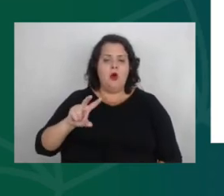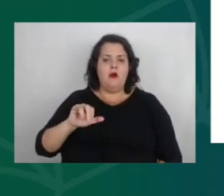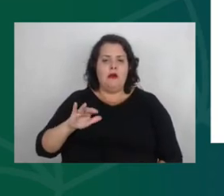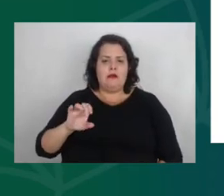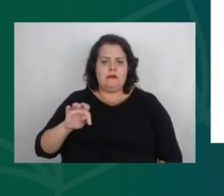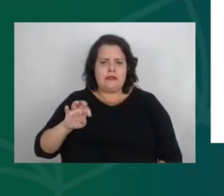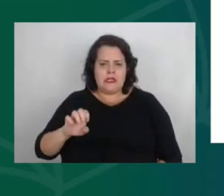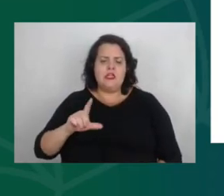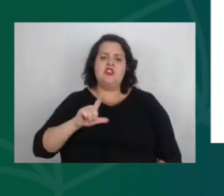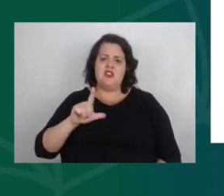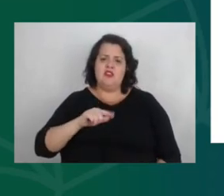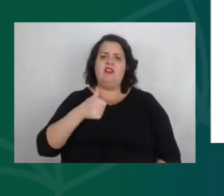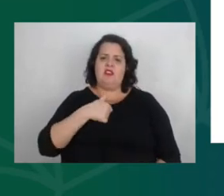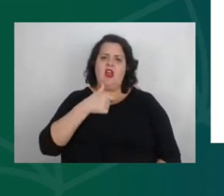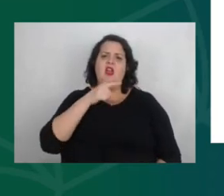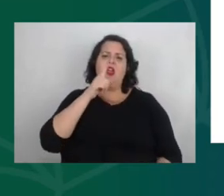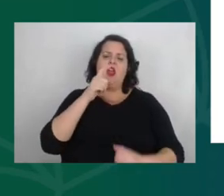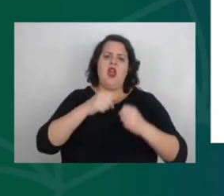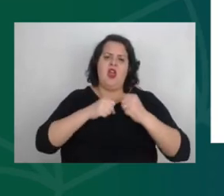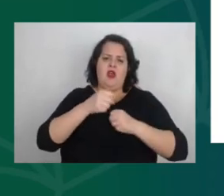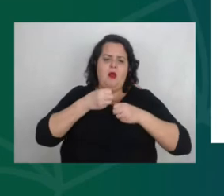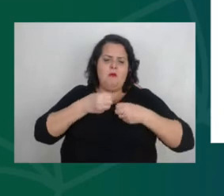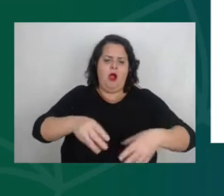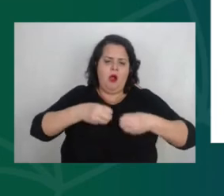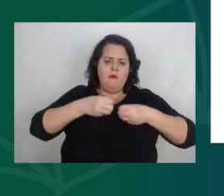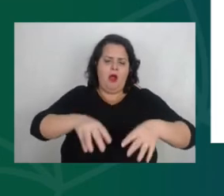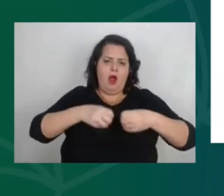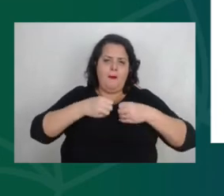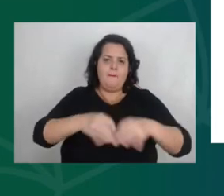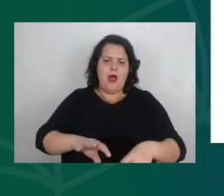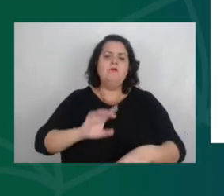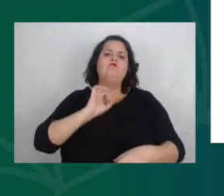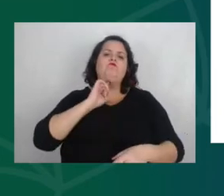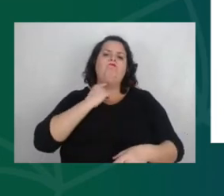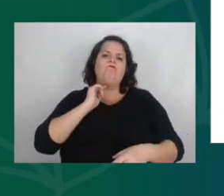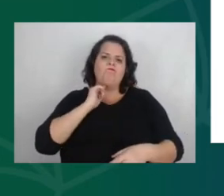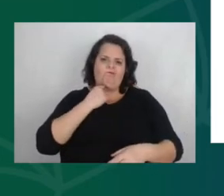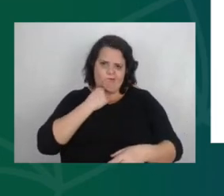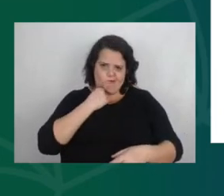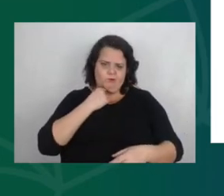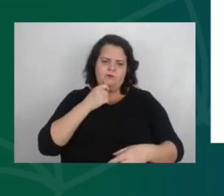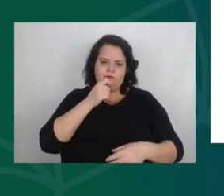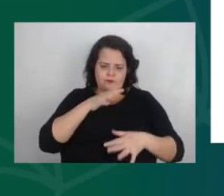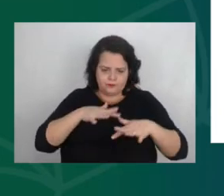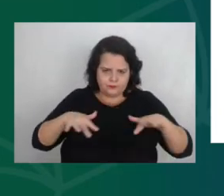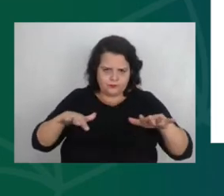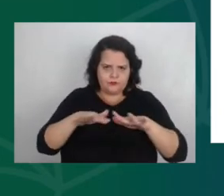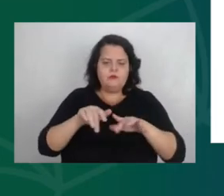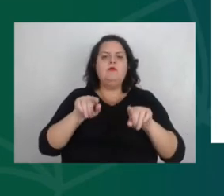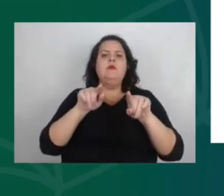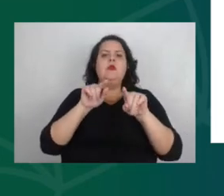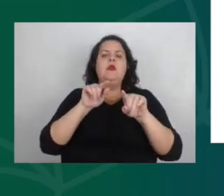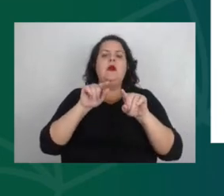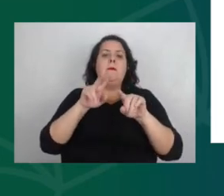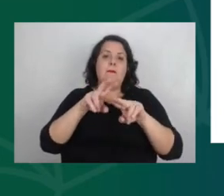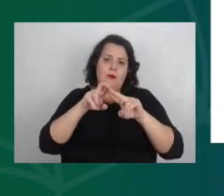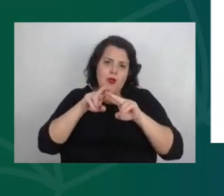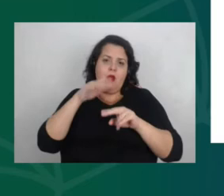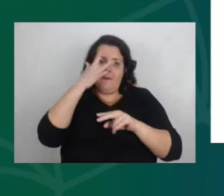são detectados ali naquela região do estuário, não só pelos próprios moradores que invadiram a partir dessas palafitas, mas também